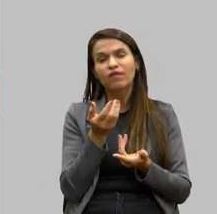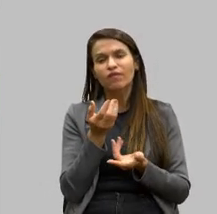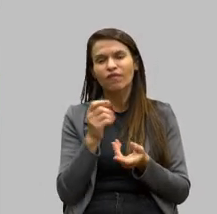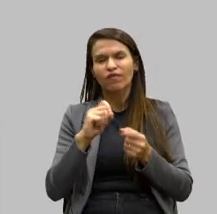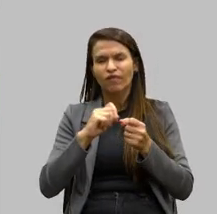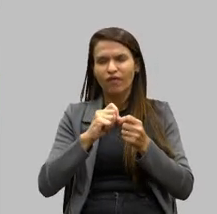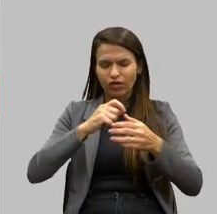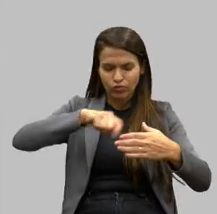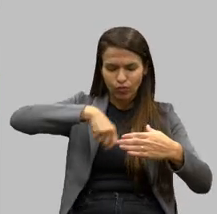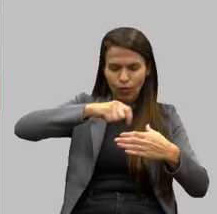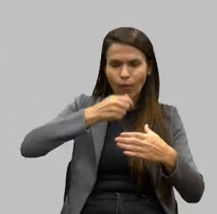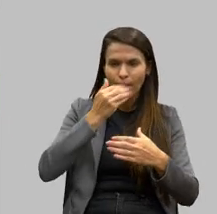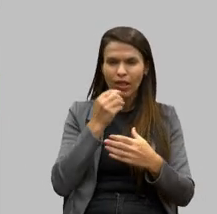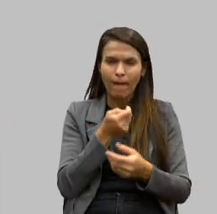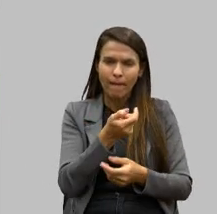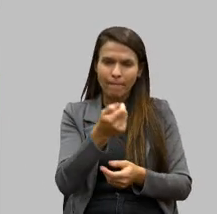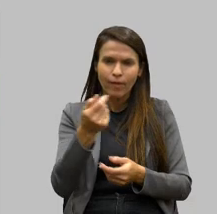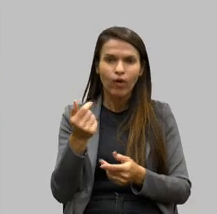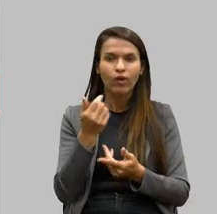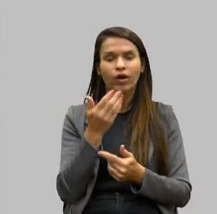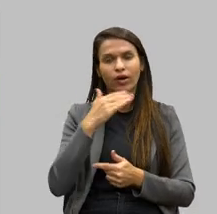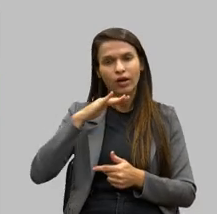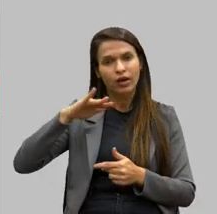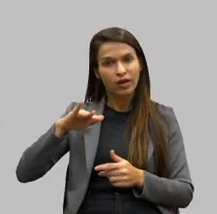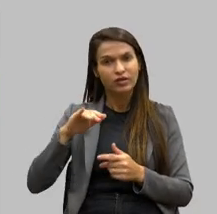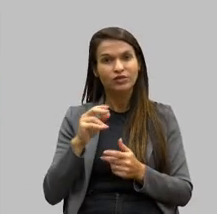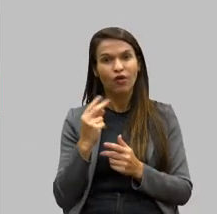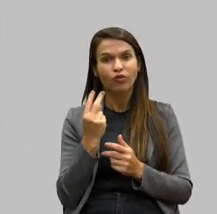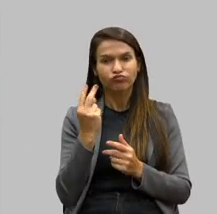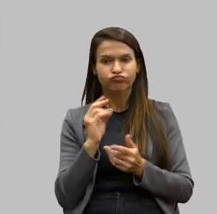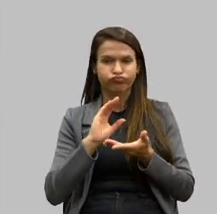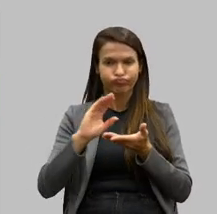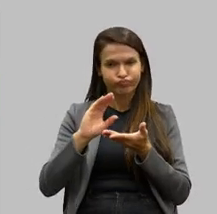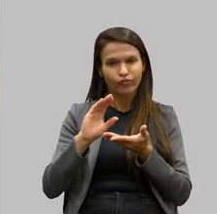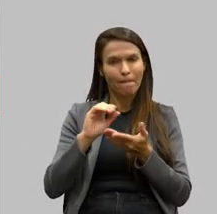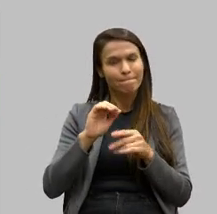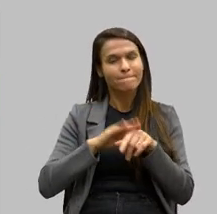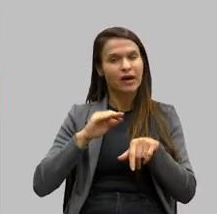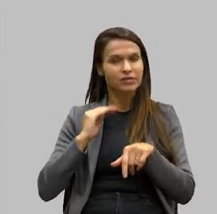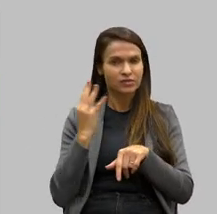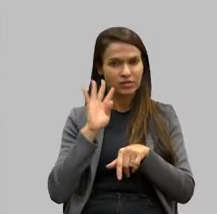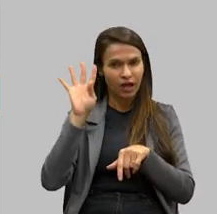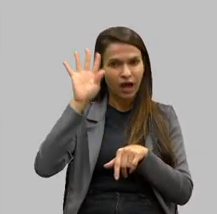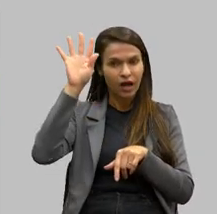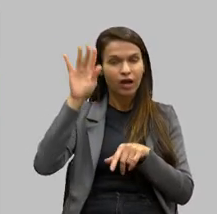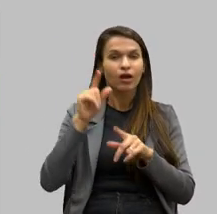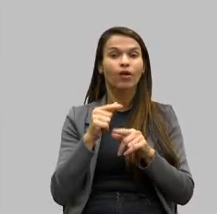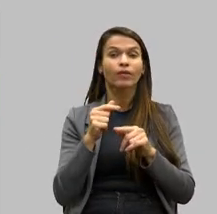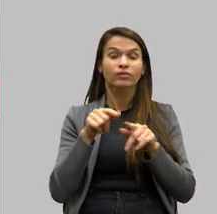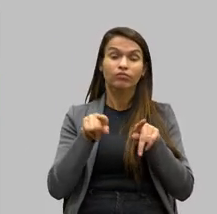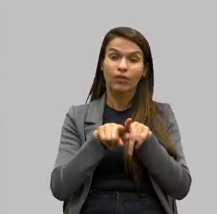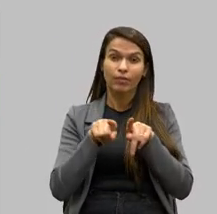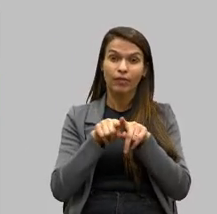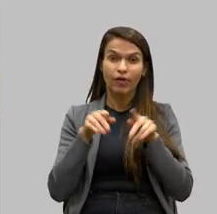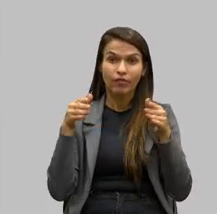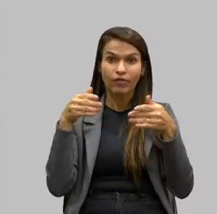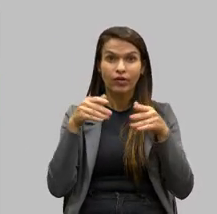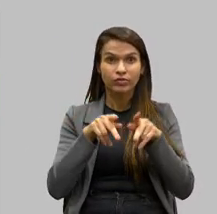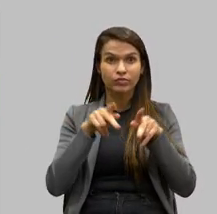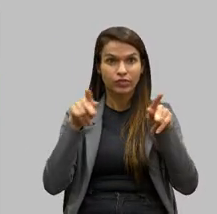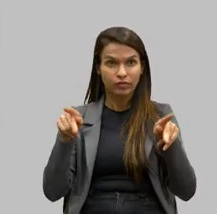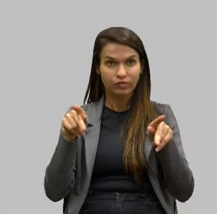o valor fica mais caro. E também para os professores. A alimentação em Minas Gerais, a merenda escolar, ela é para